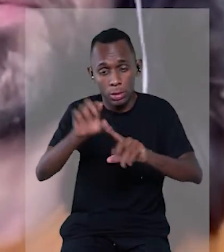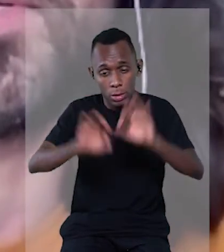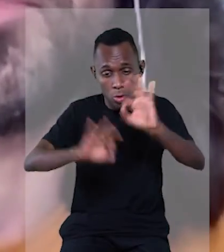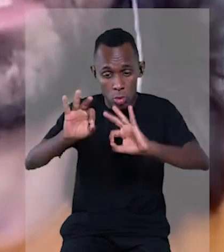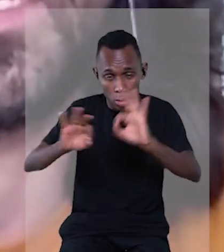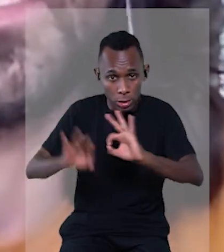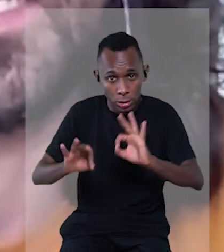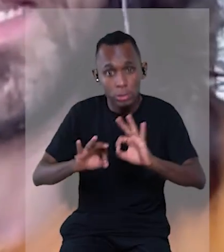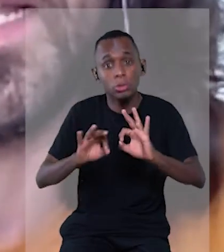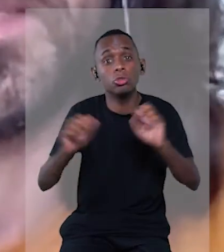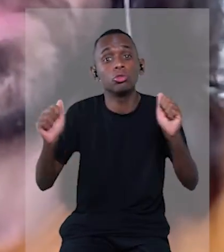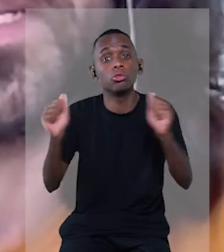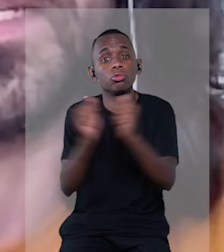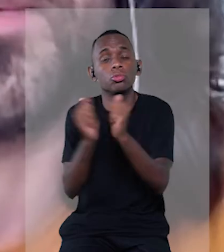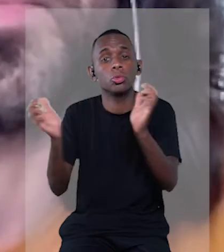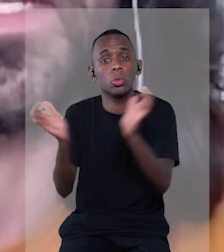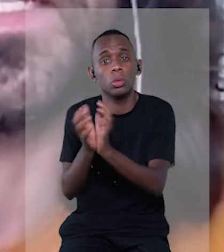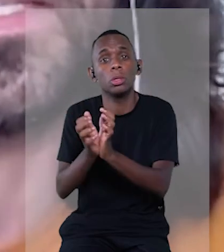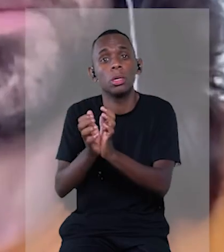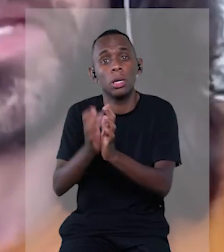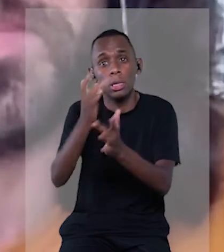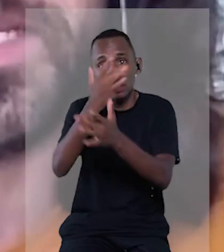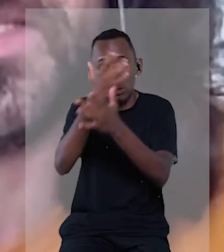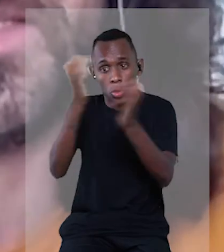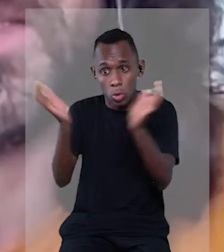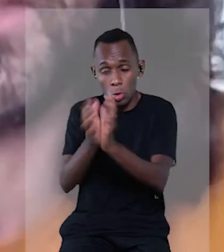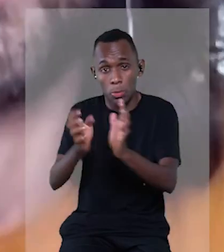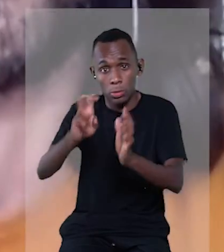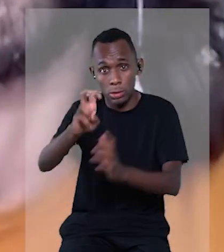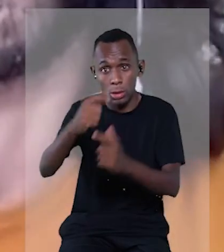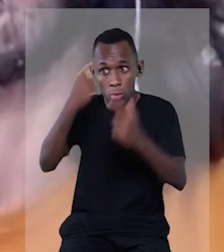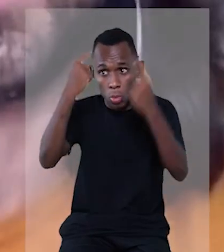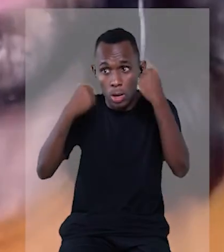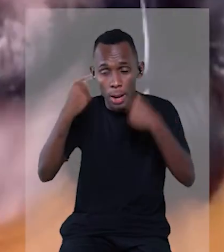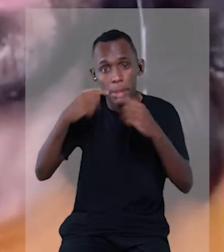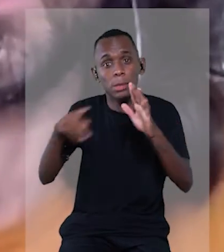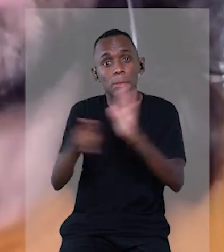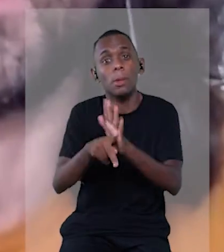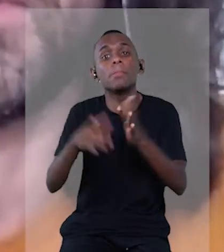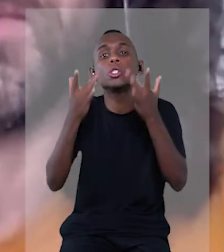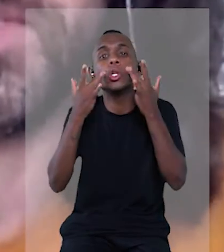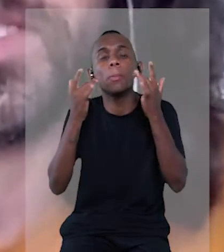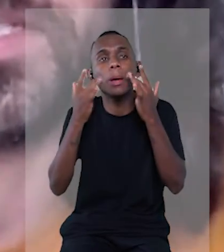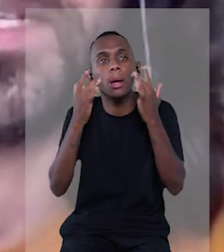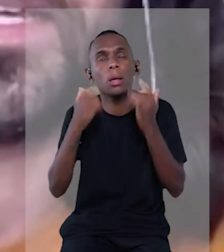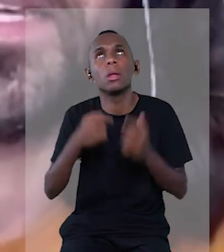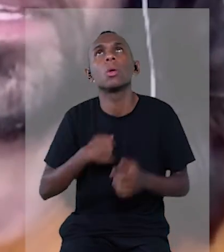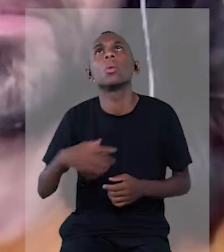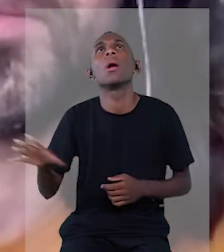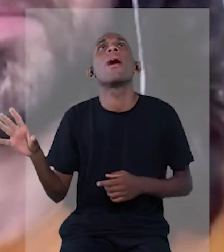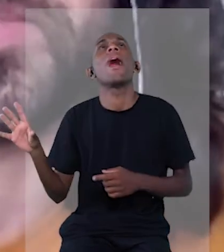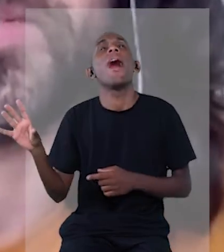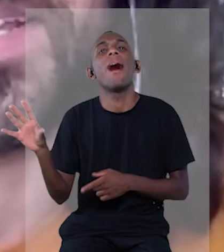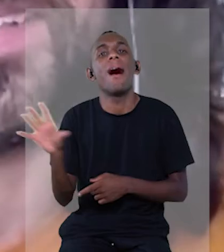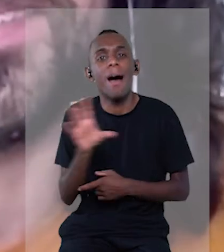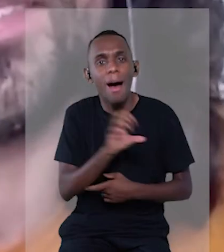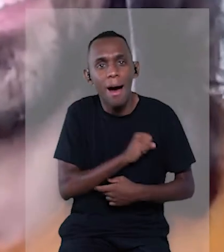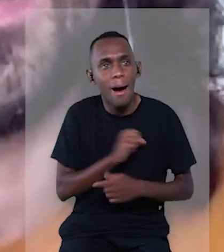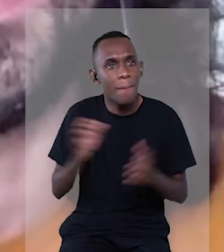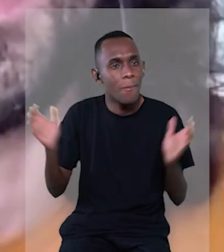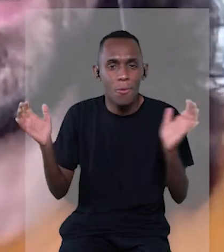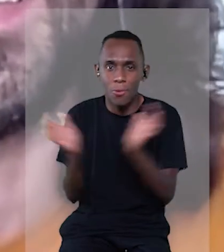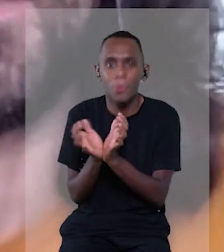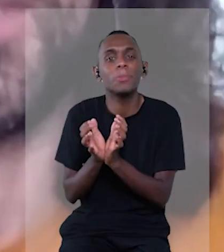Ela foi montada e encenada pela Companhia Cinco Cabeças, que é um grupo de teatro daqui de Belo Horizonte, que eu sou